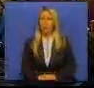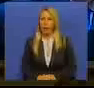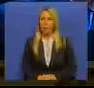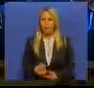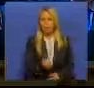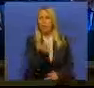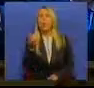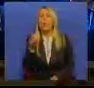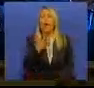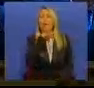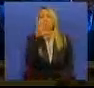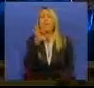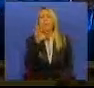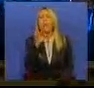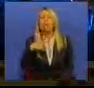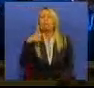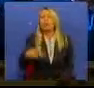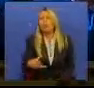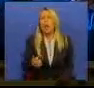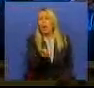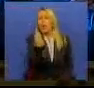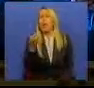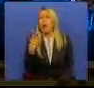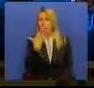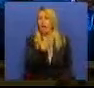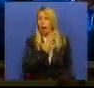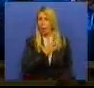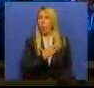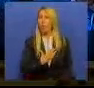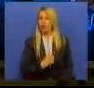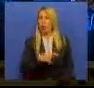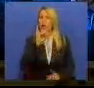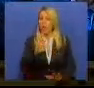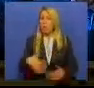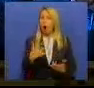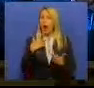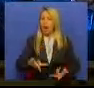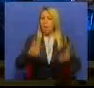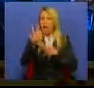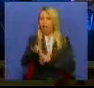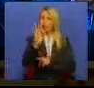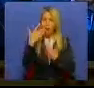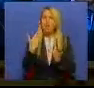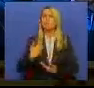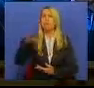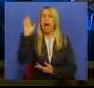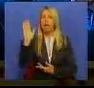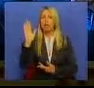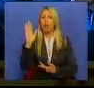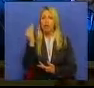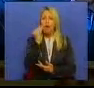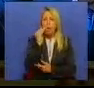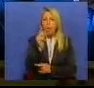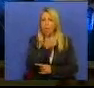Quantas famílias portuguesas gostariam de poder ter mais liberdade de escolha em relação à escola dos seus